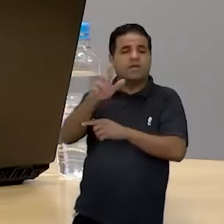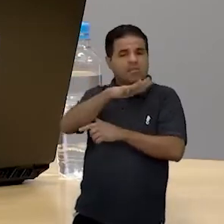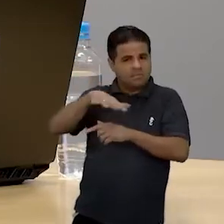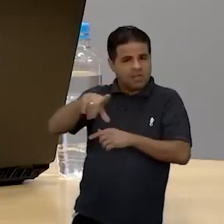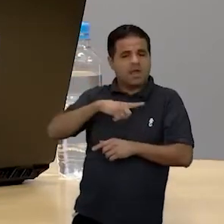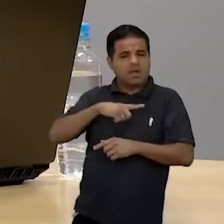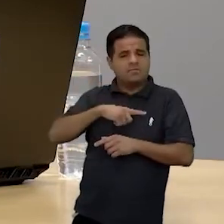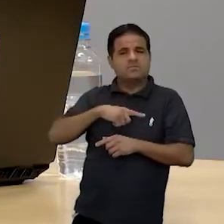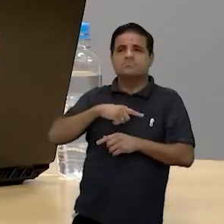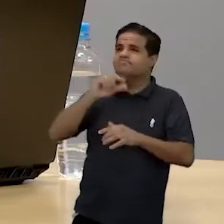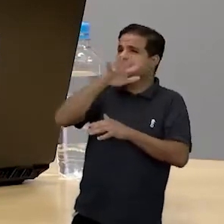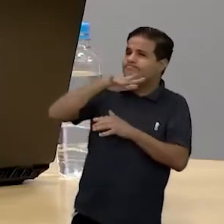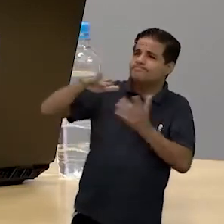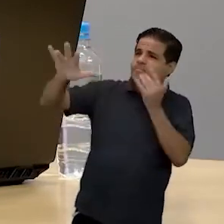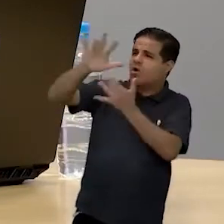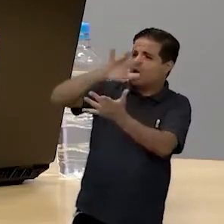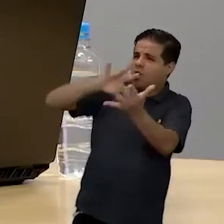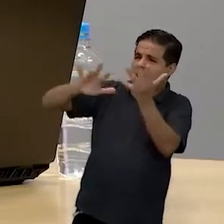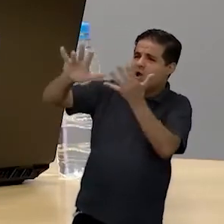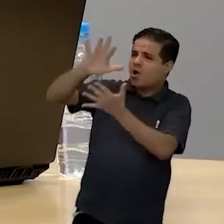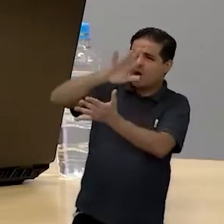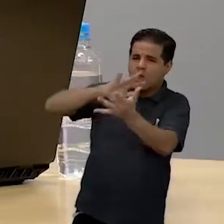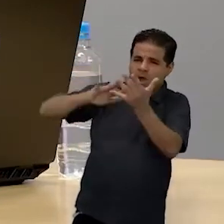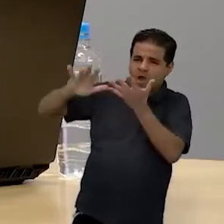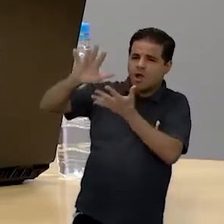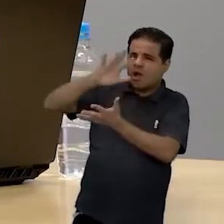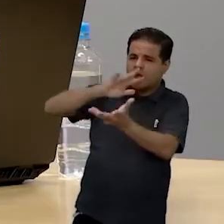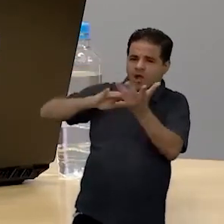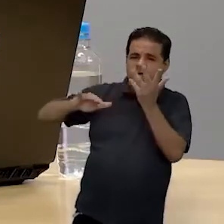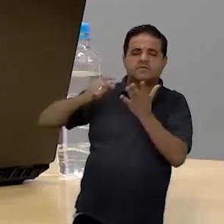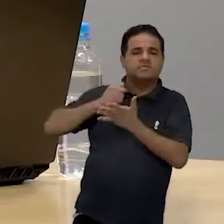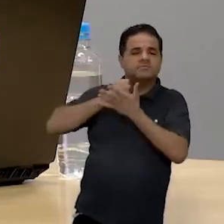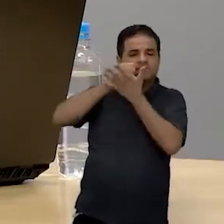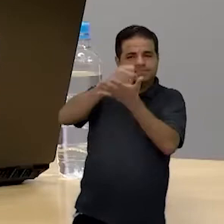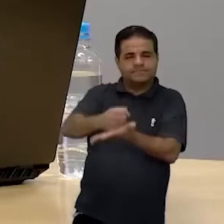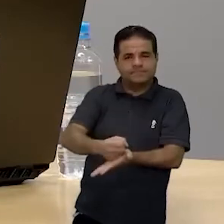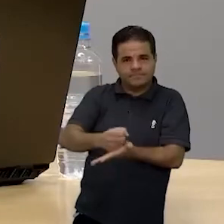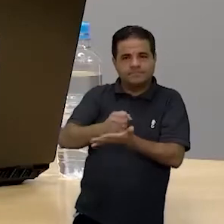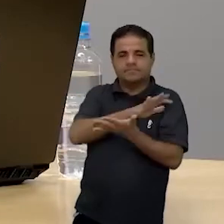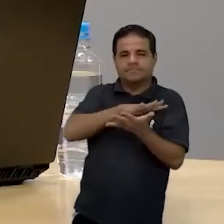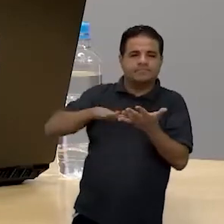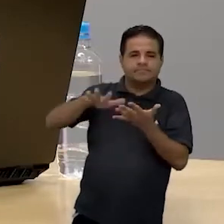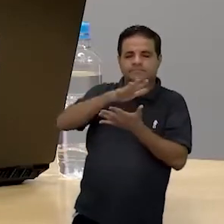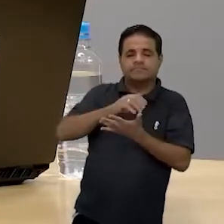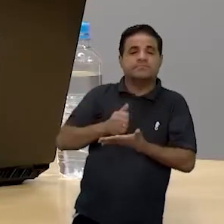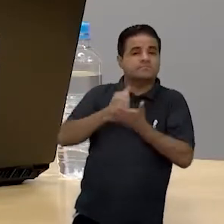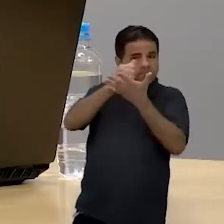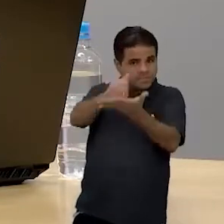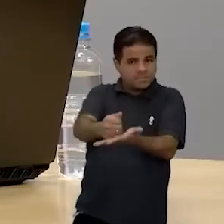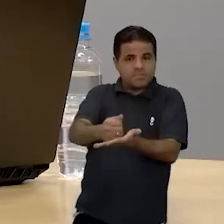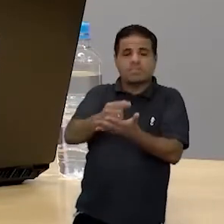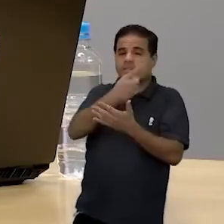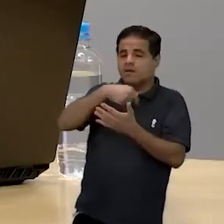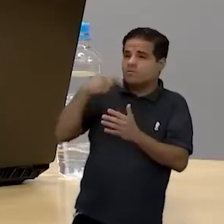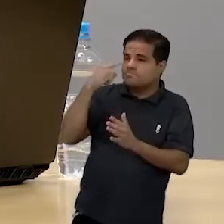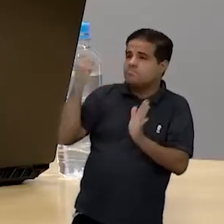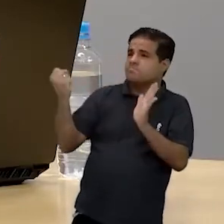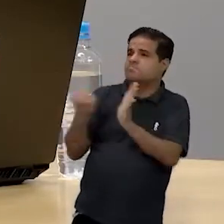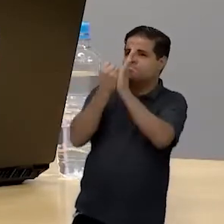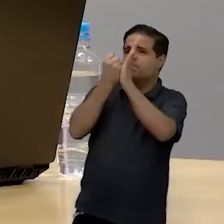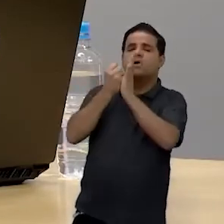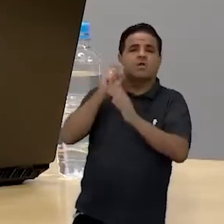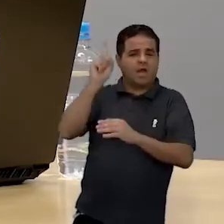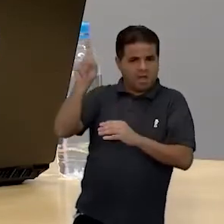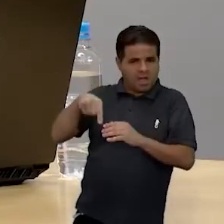né, em órbita, depois levaram uma cachorrinha, depois levaram um ser humano, que é o Yuri Gagarin. Quem, né, marcou um